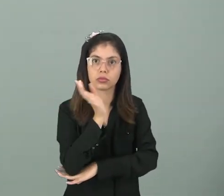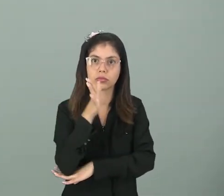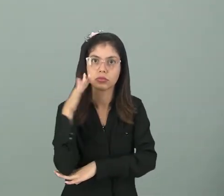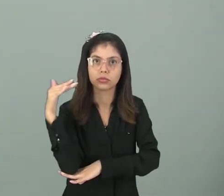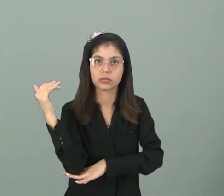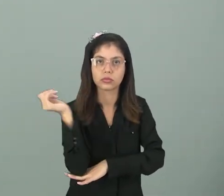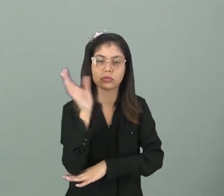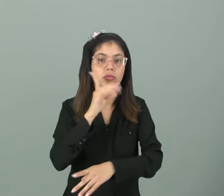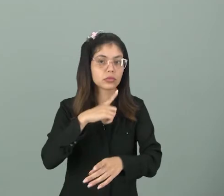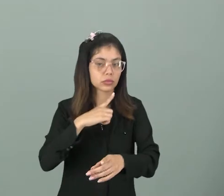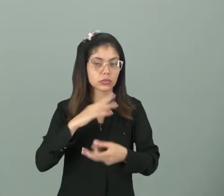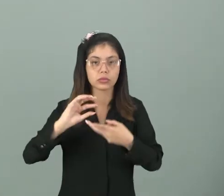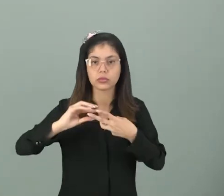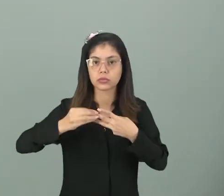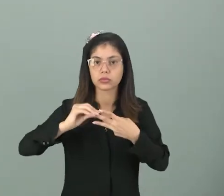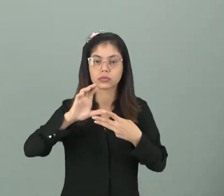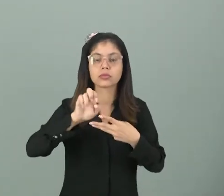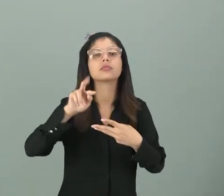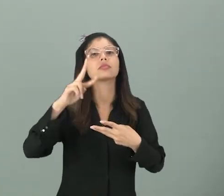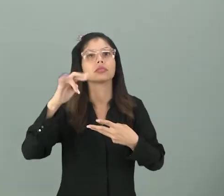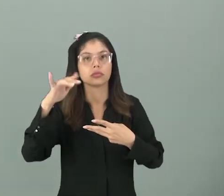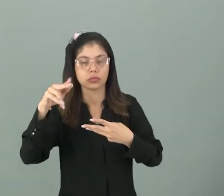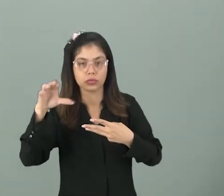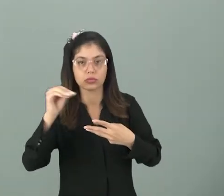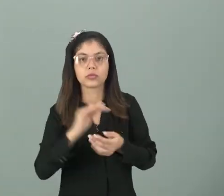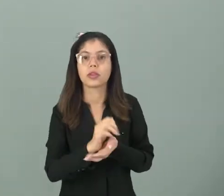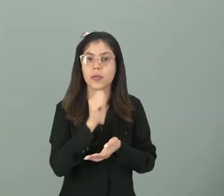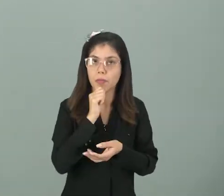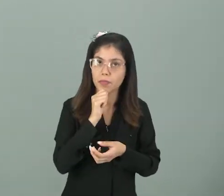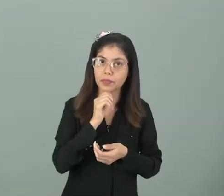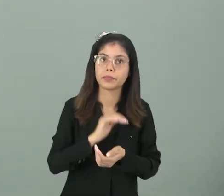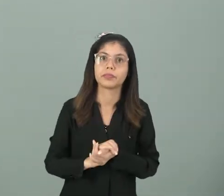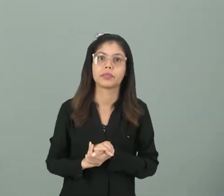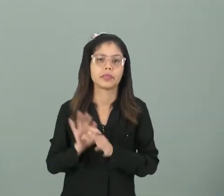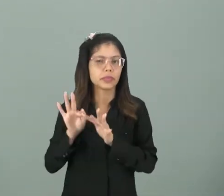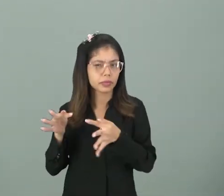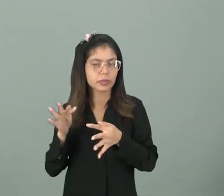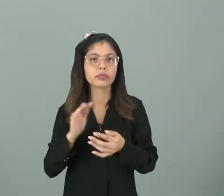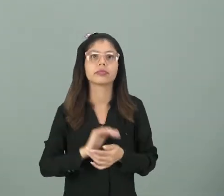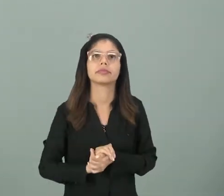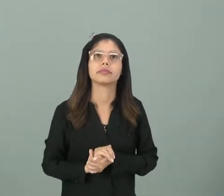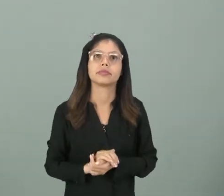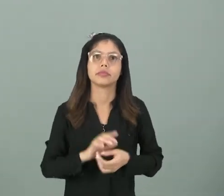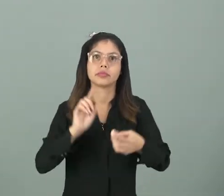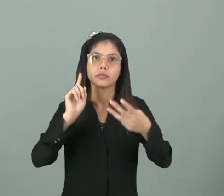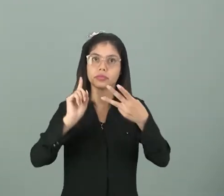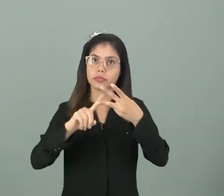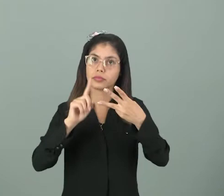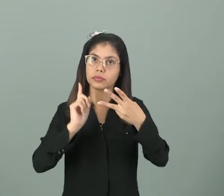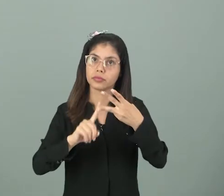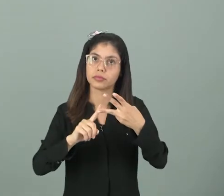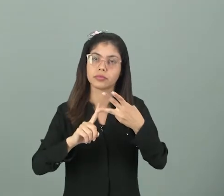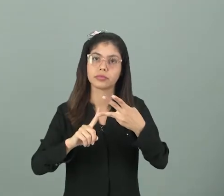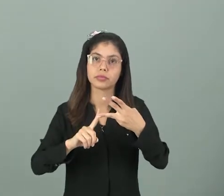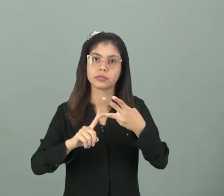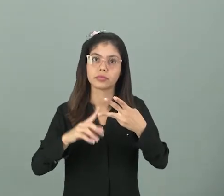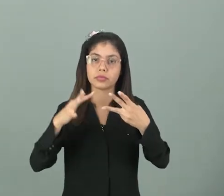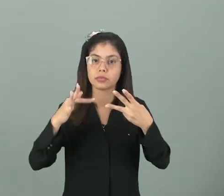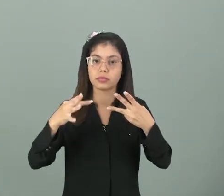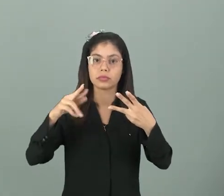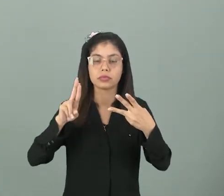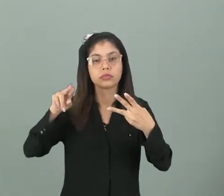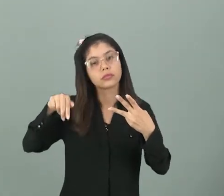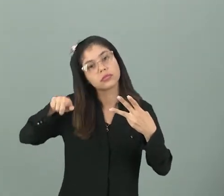célula eucarionte, mas em comparação com os outros seres, ainda são muito simples. Nós temos o reino